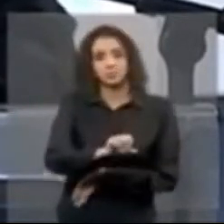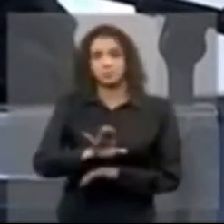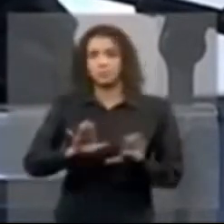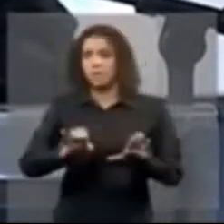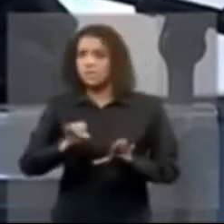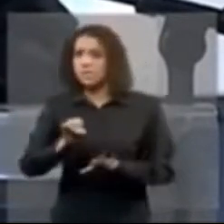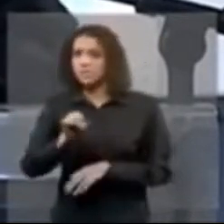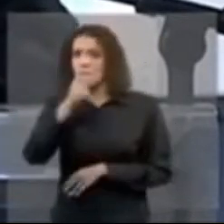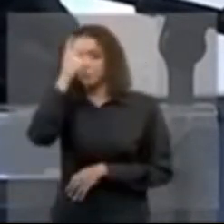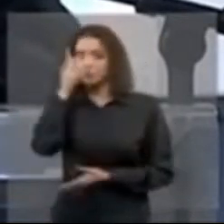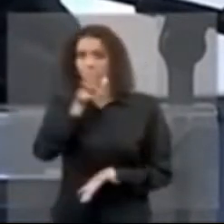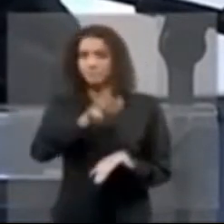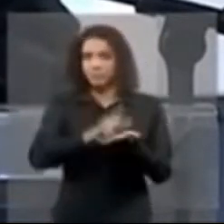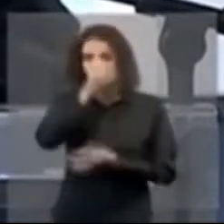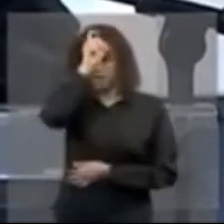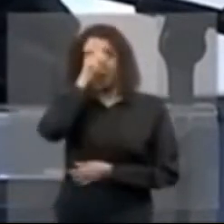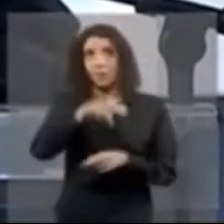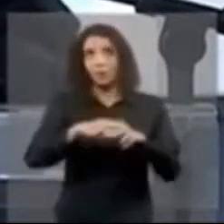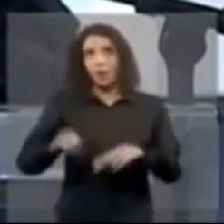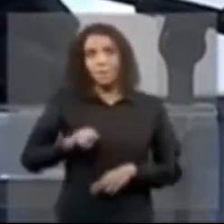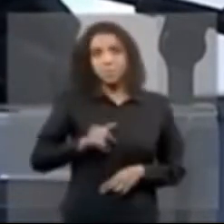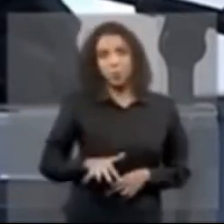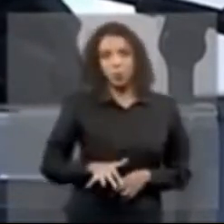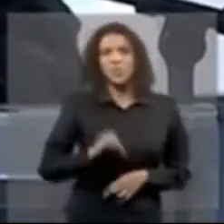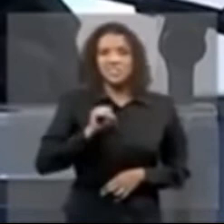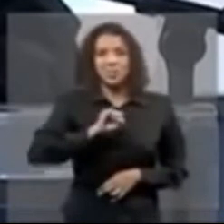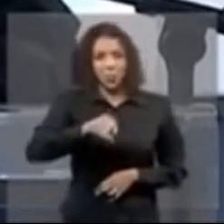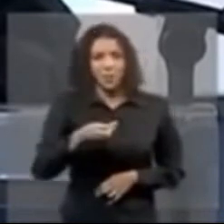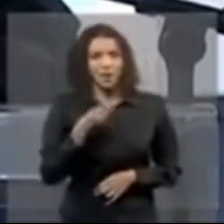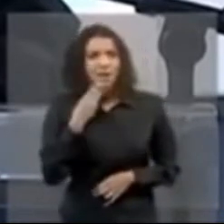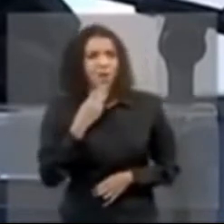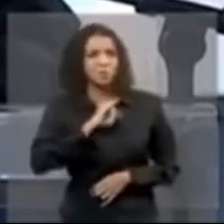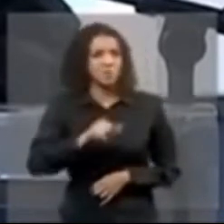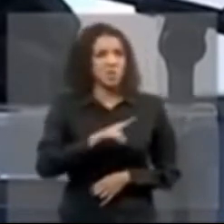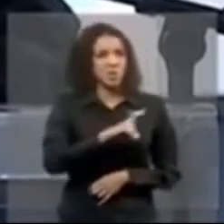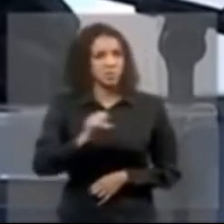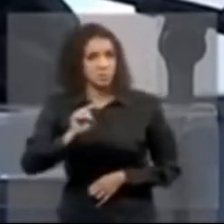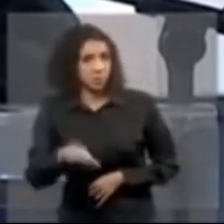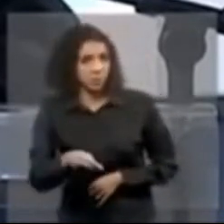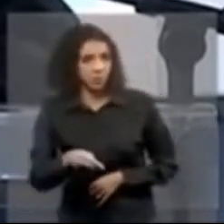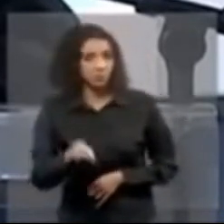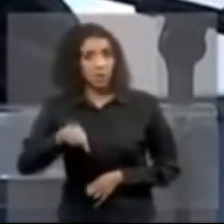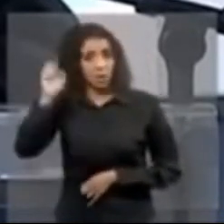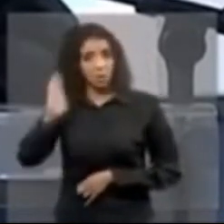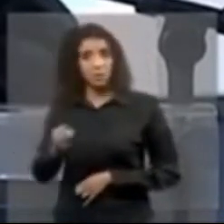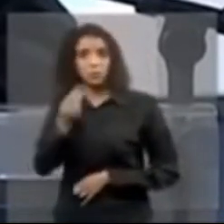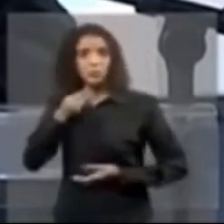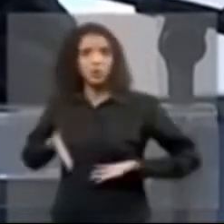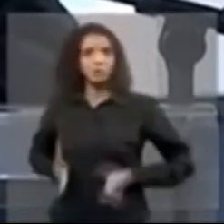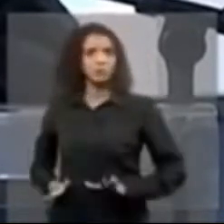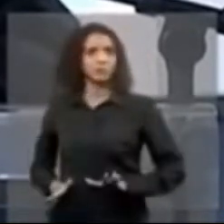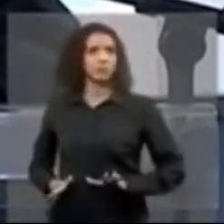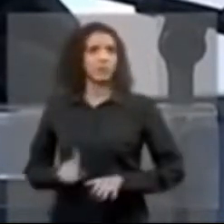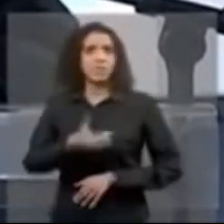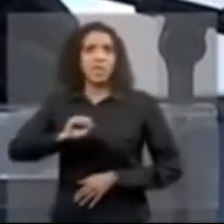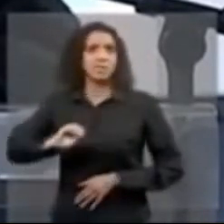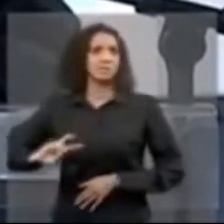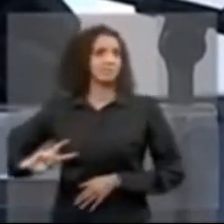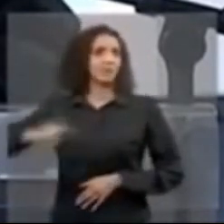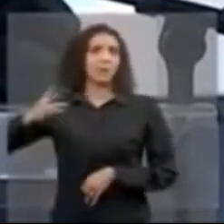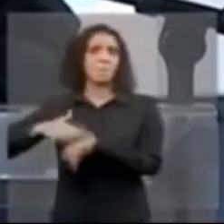por aborto fossem 1 milhão ou 1,5 milhão, o número de nascimentos no Brasil deveria ser 10 vezes